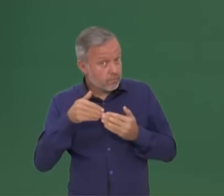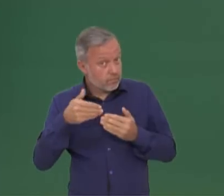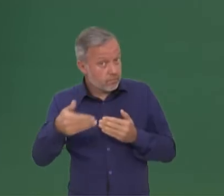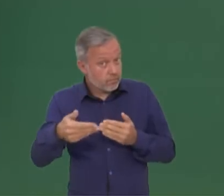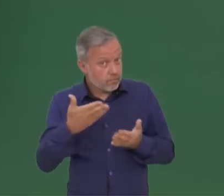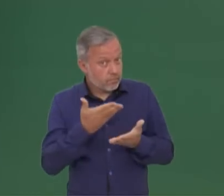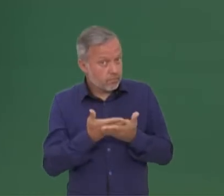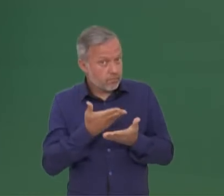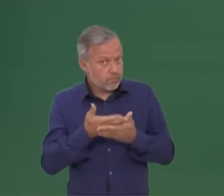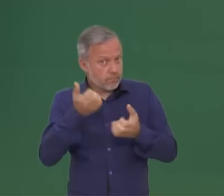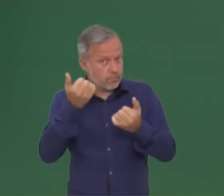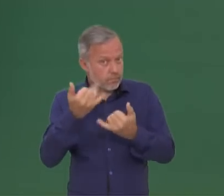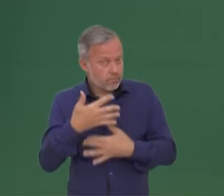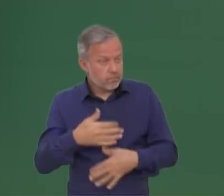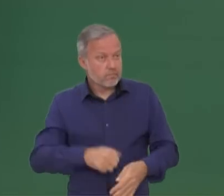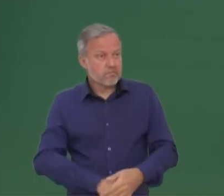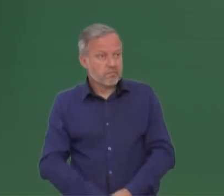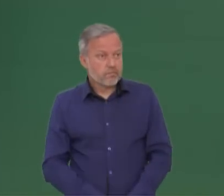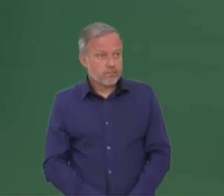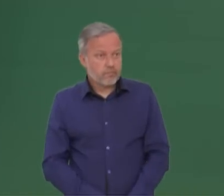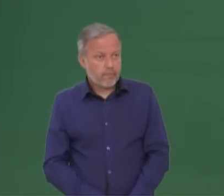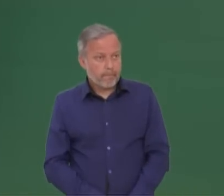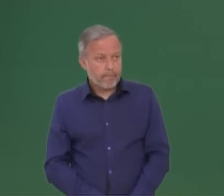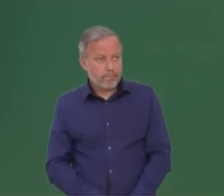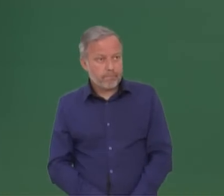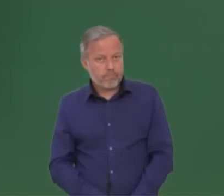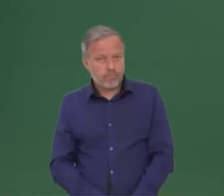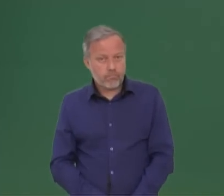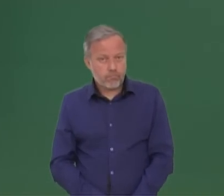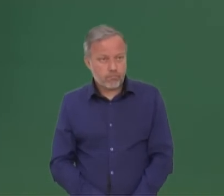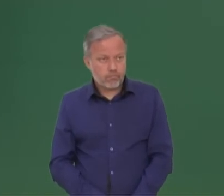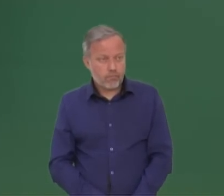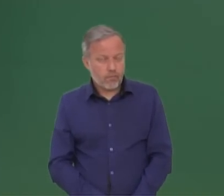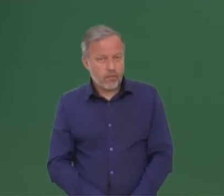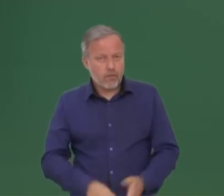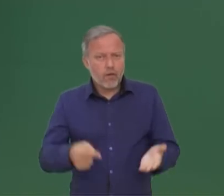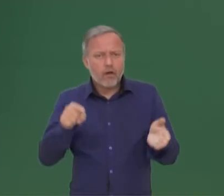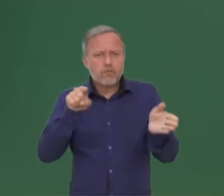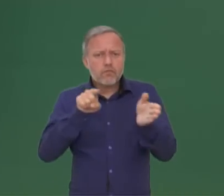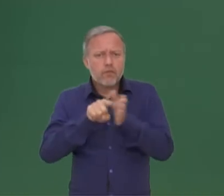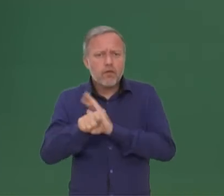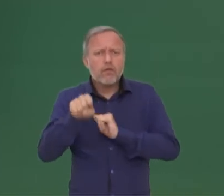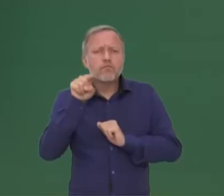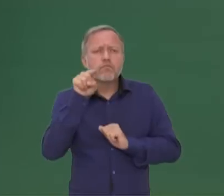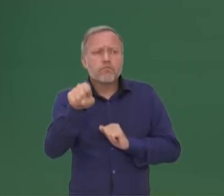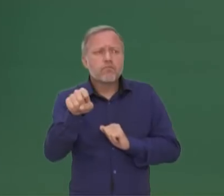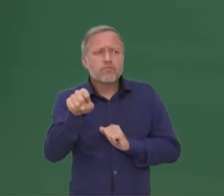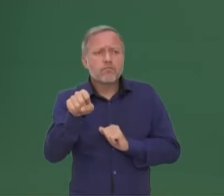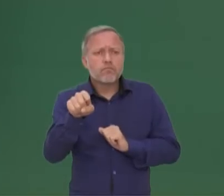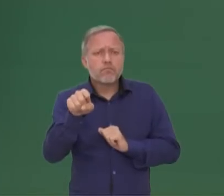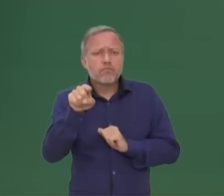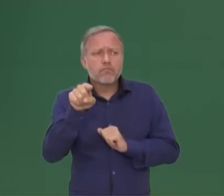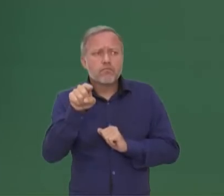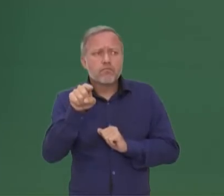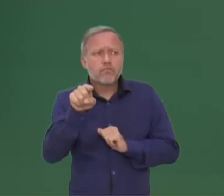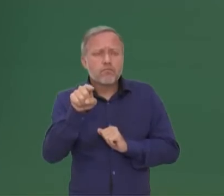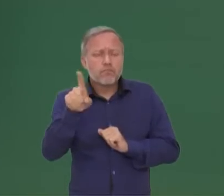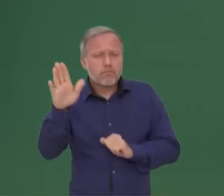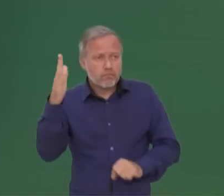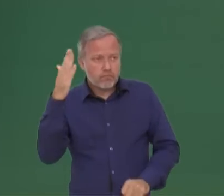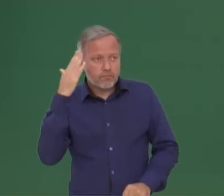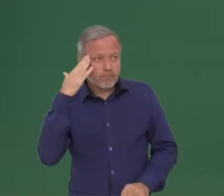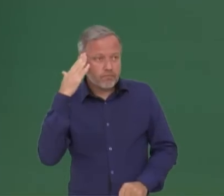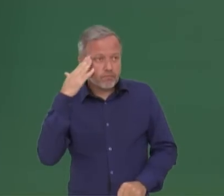aula, nós vamos falar mais sobre isso. Agora eu lanço uma pergunta para vocês. Agora eu quero que vocês